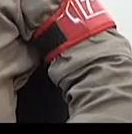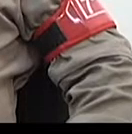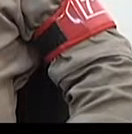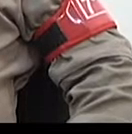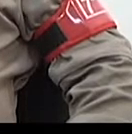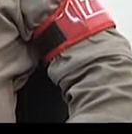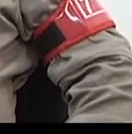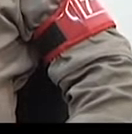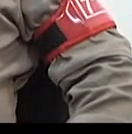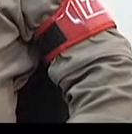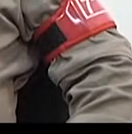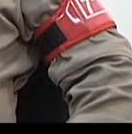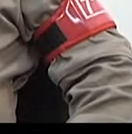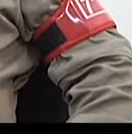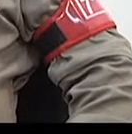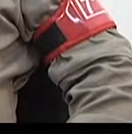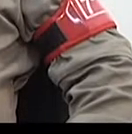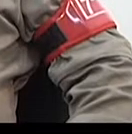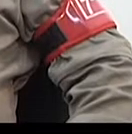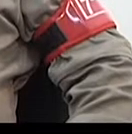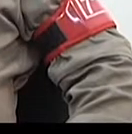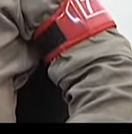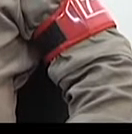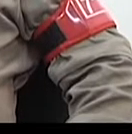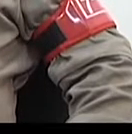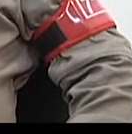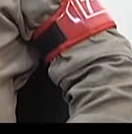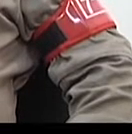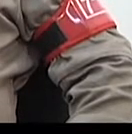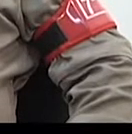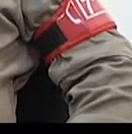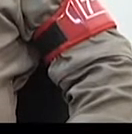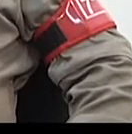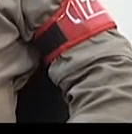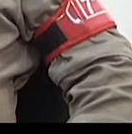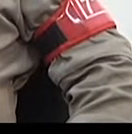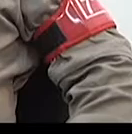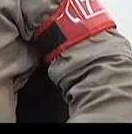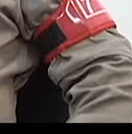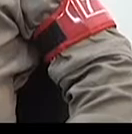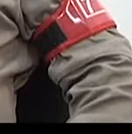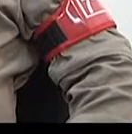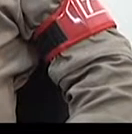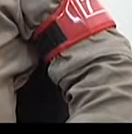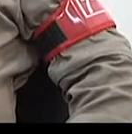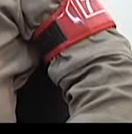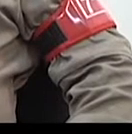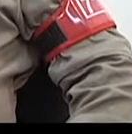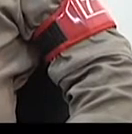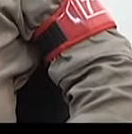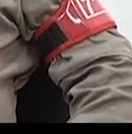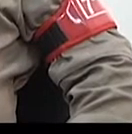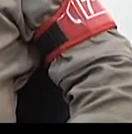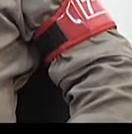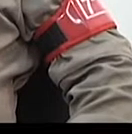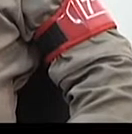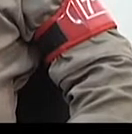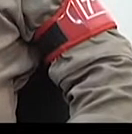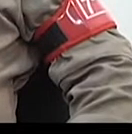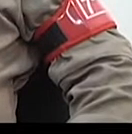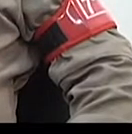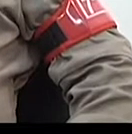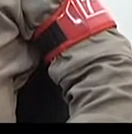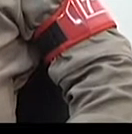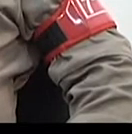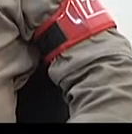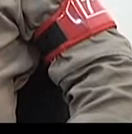um extintor adequado para cada classe de incêndio. Extintores de pó químico para produtos da classe